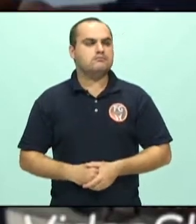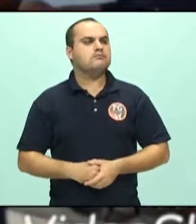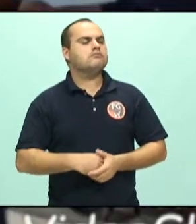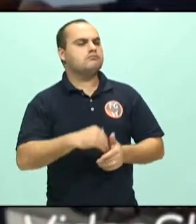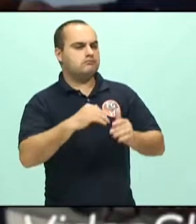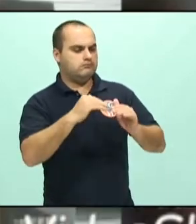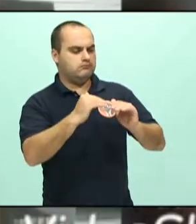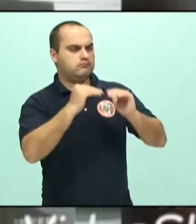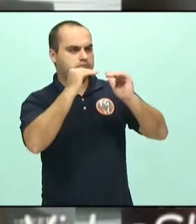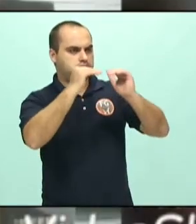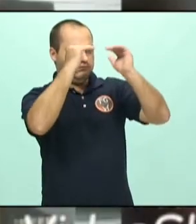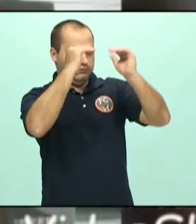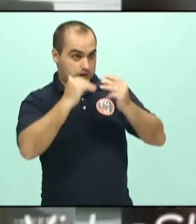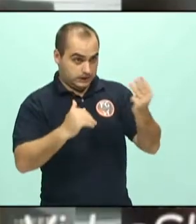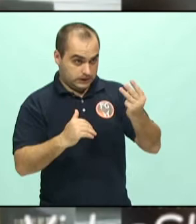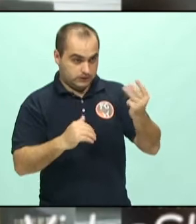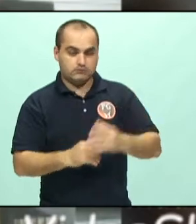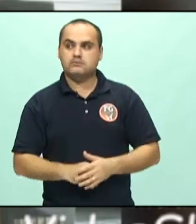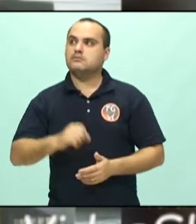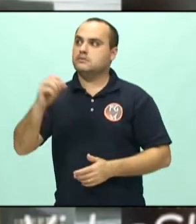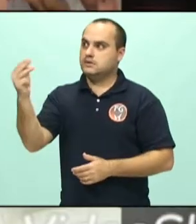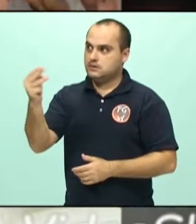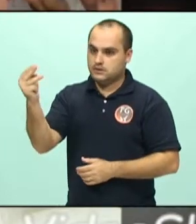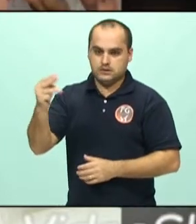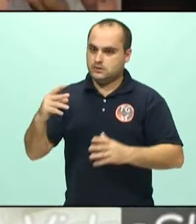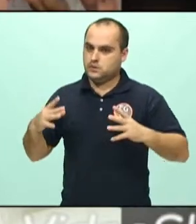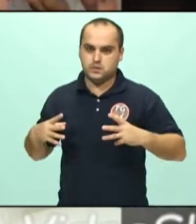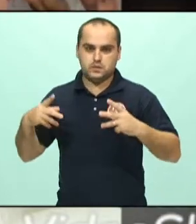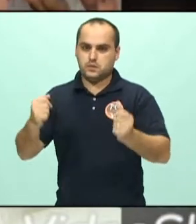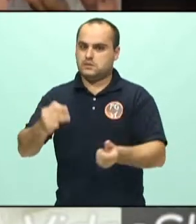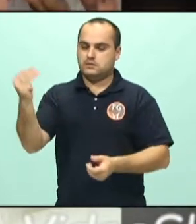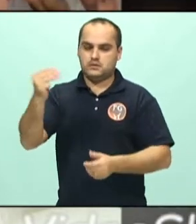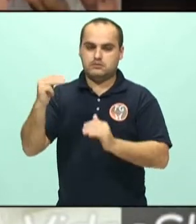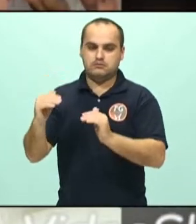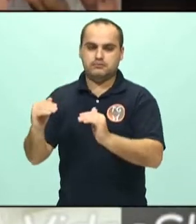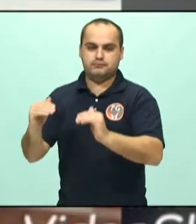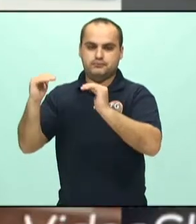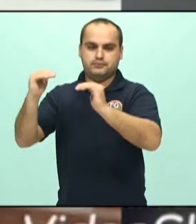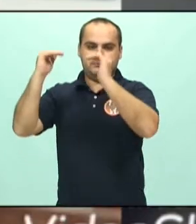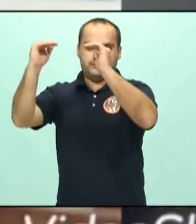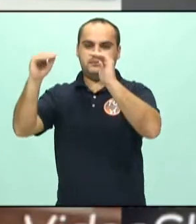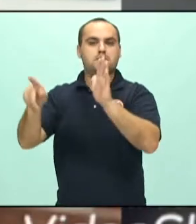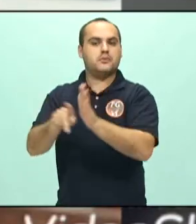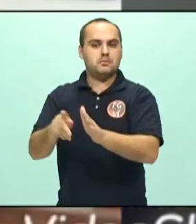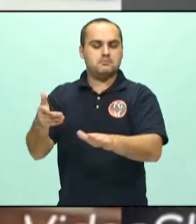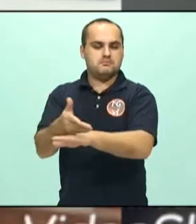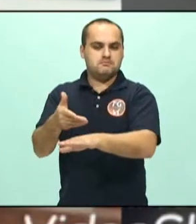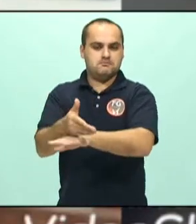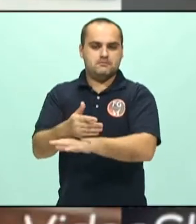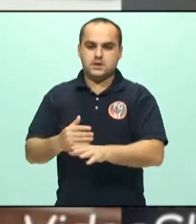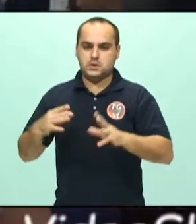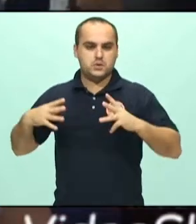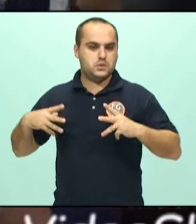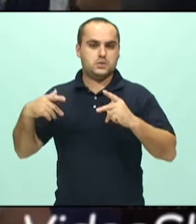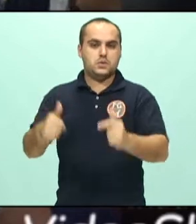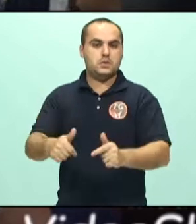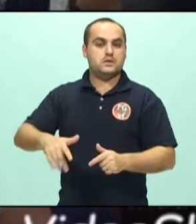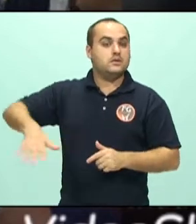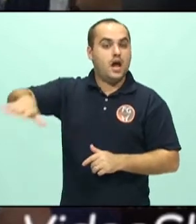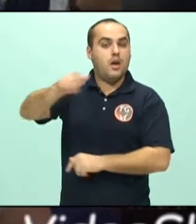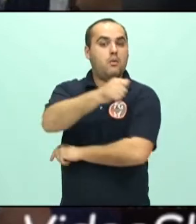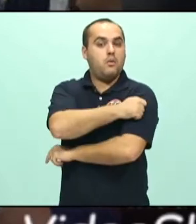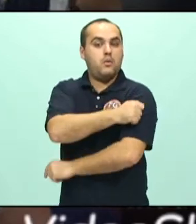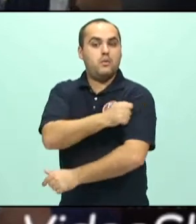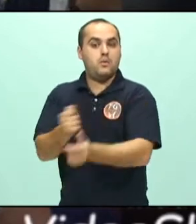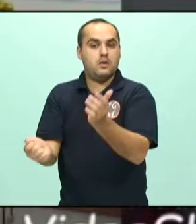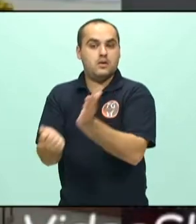escola? São 3. 3 pavimentos, os 3 ficaram... Os 3 tomados pelas exposições, né? E todas elas produzidas por eles.